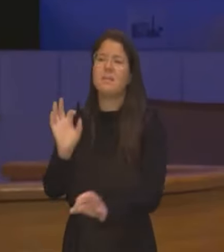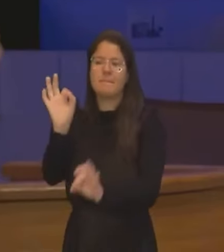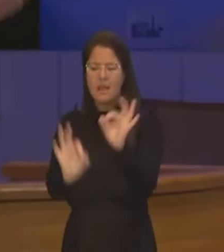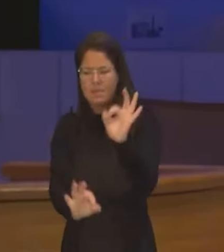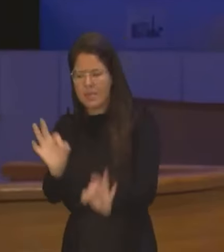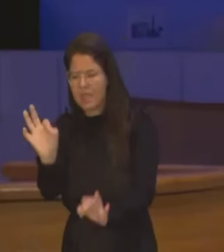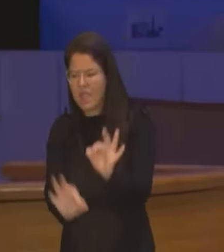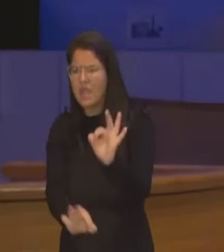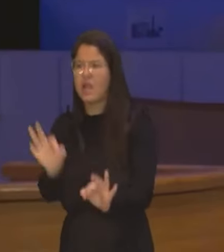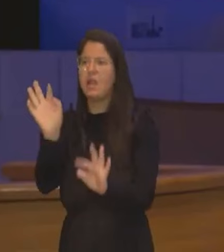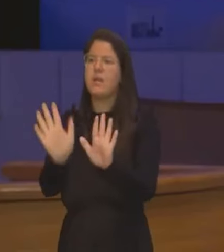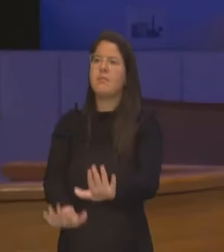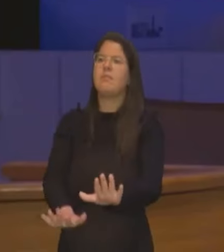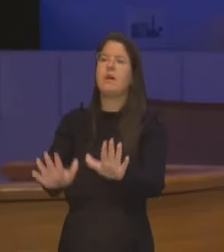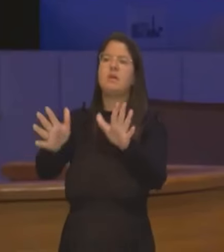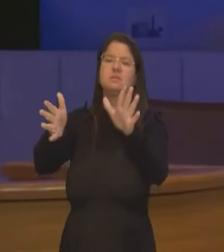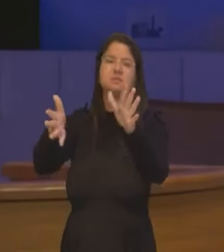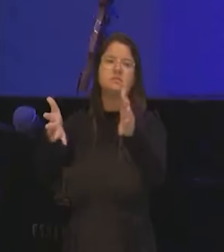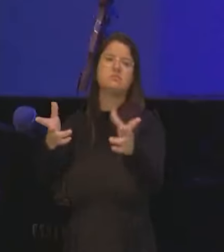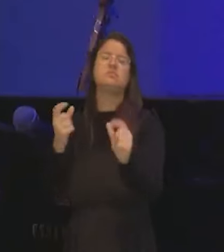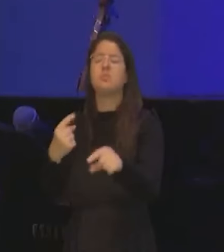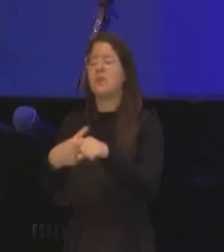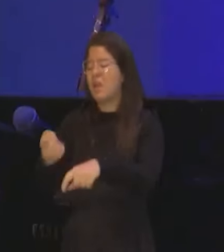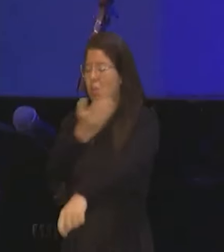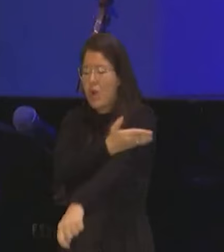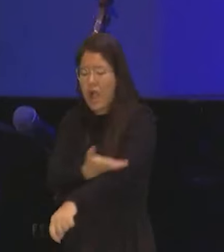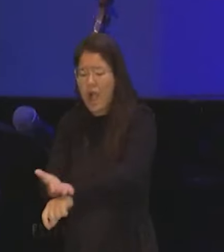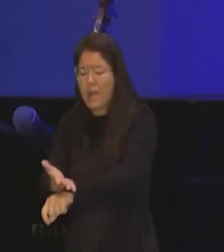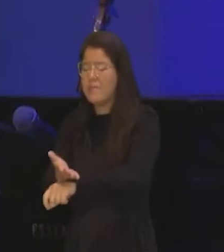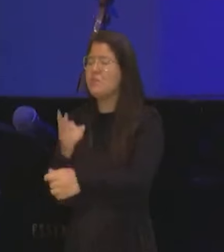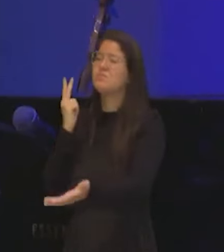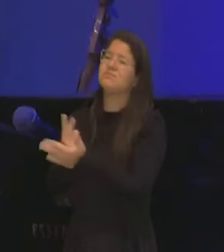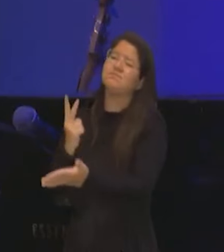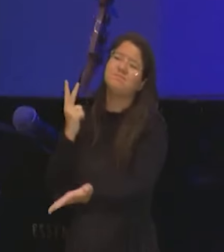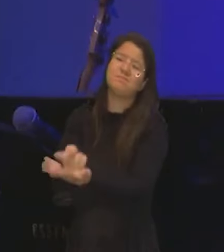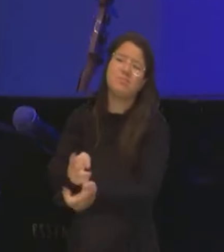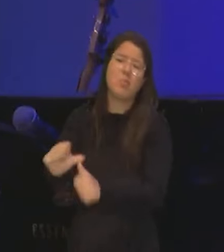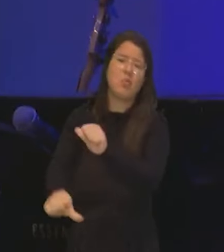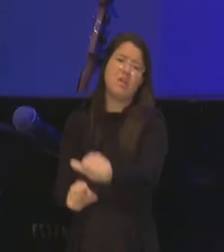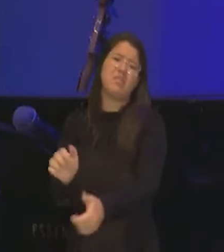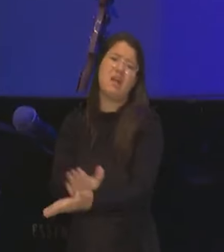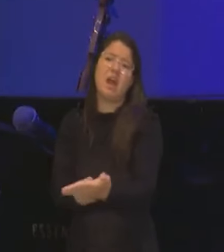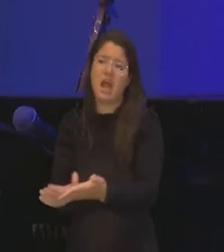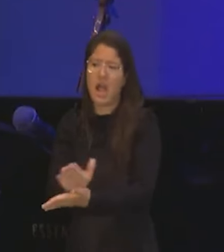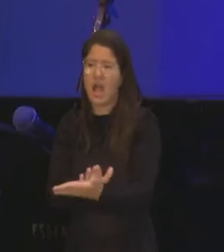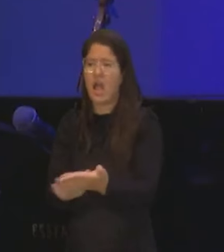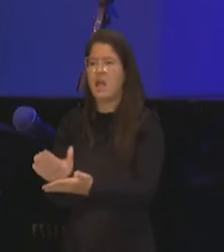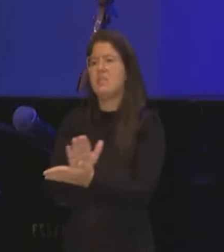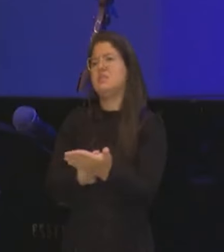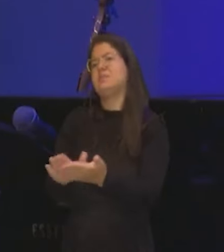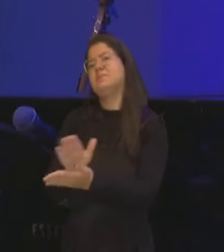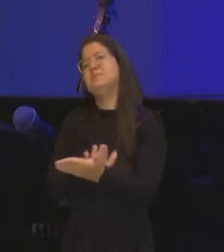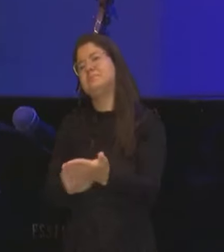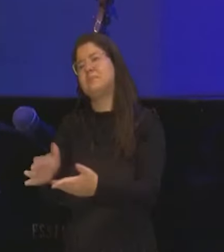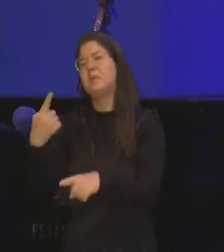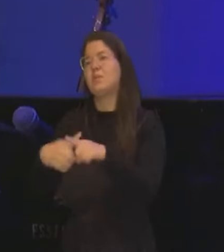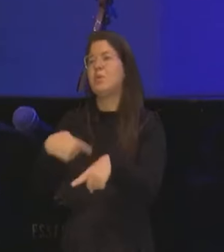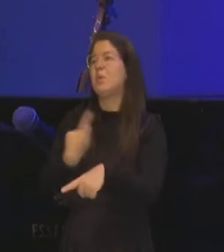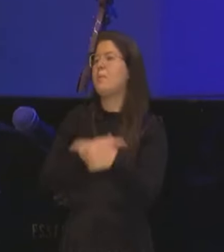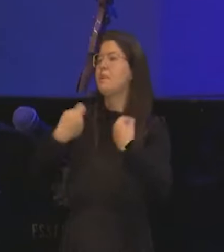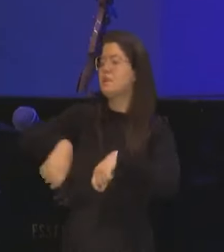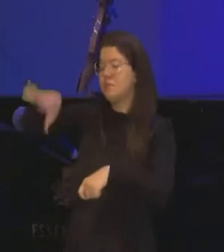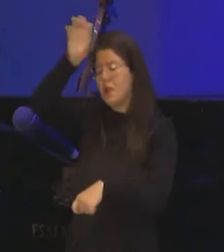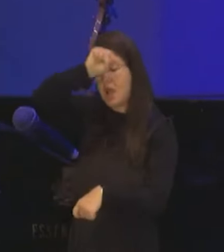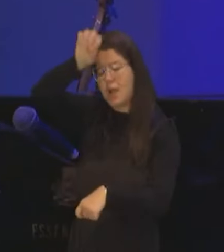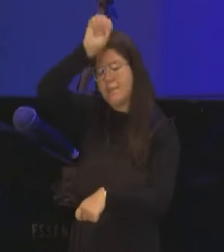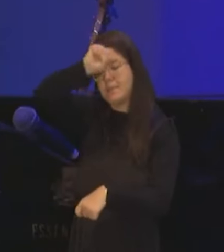Planejam, mas são frustrados, porque os hábitos permanecem os mesmos. Porque precisamos aprender nessa noite, eu quero que